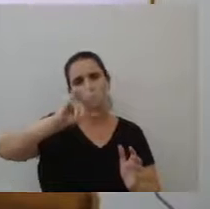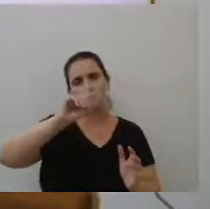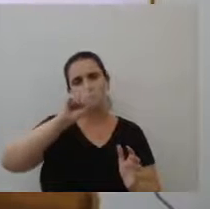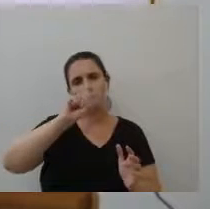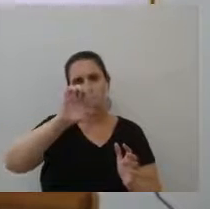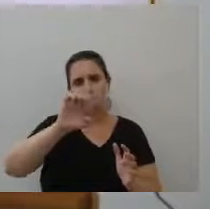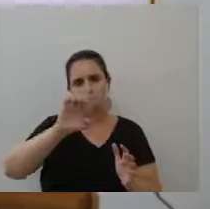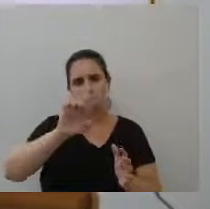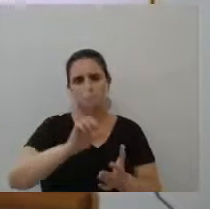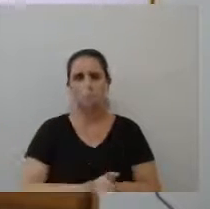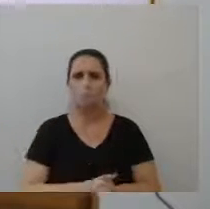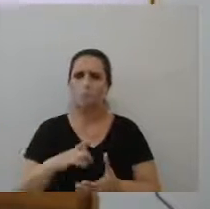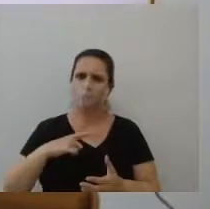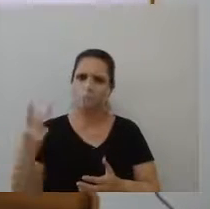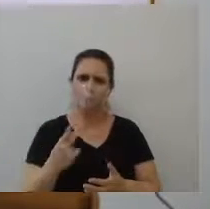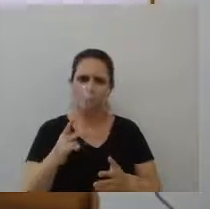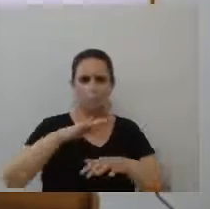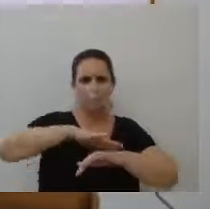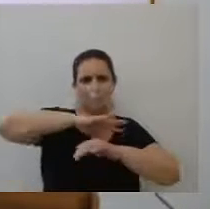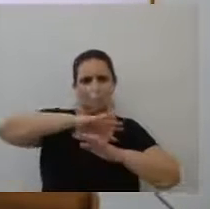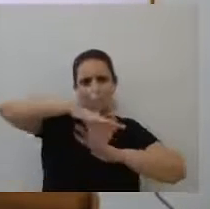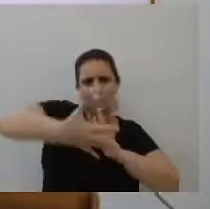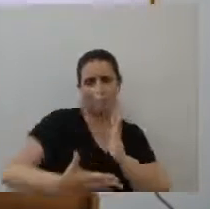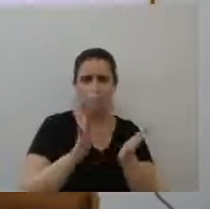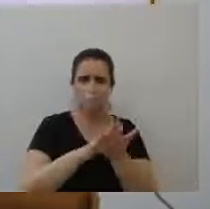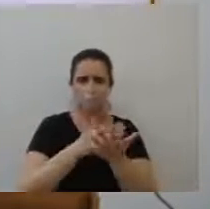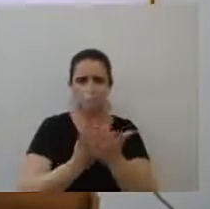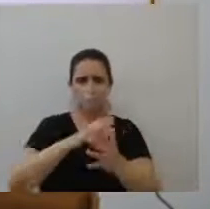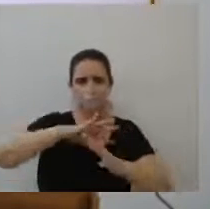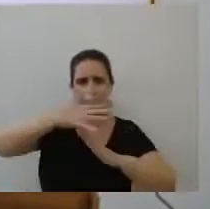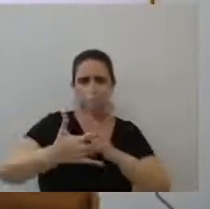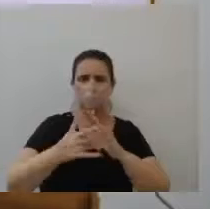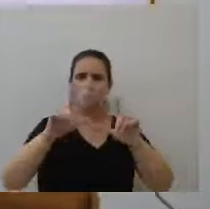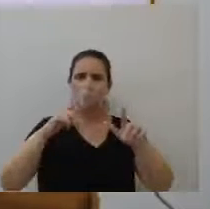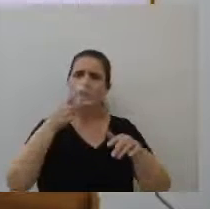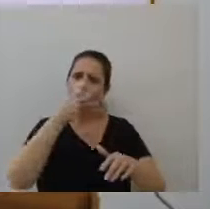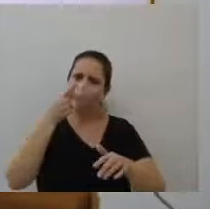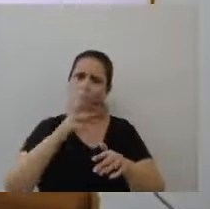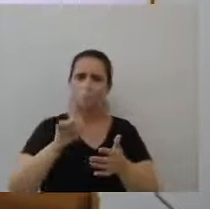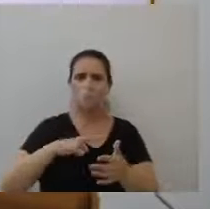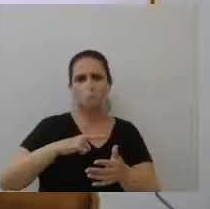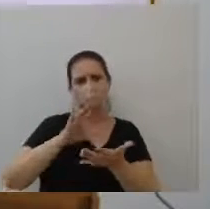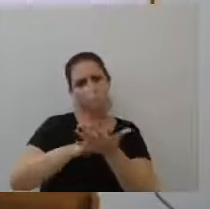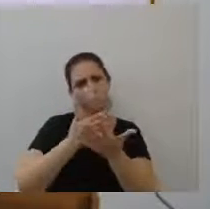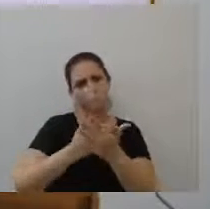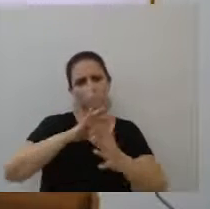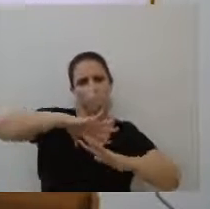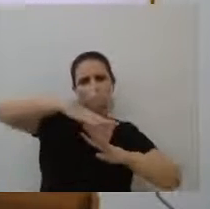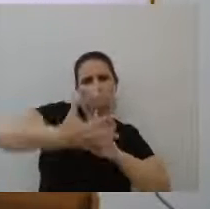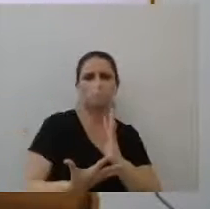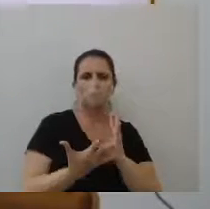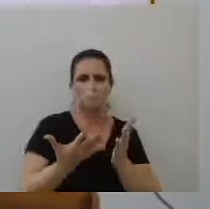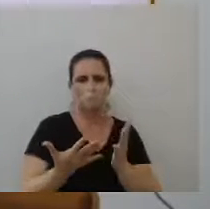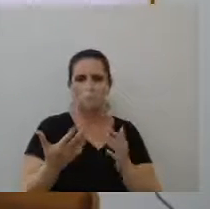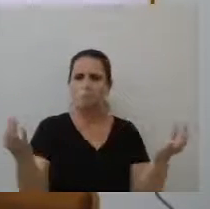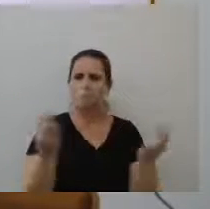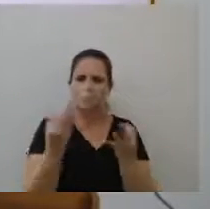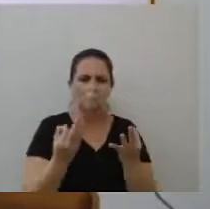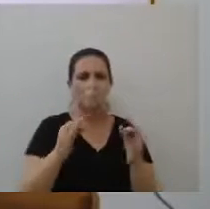nos faz refletir sobre os fatos da atualidade, tem uma utilidade muito grande, chama a atenção para determinados